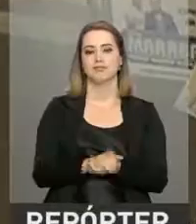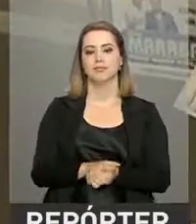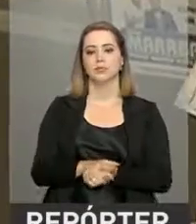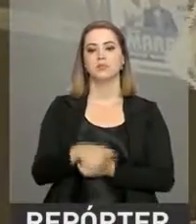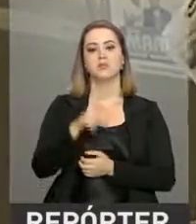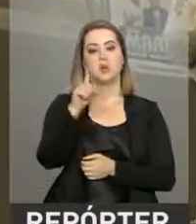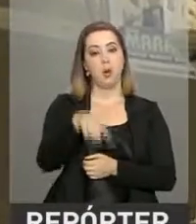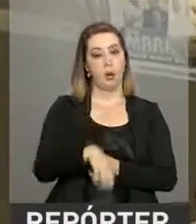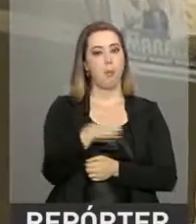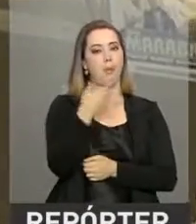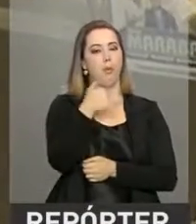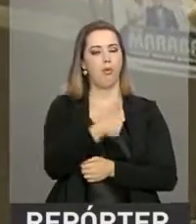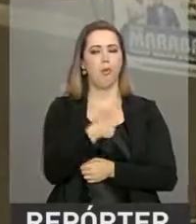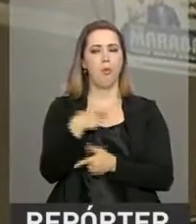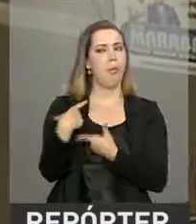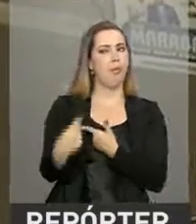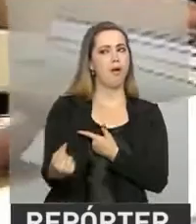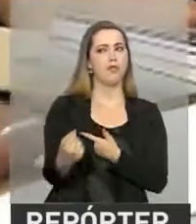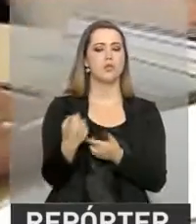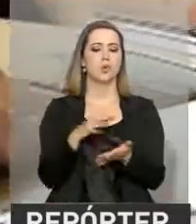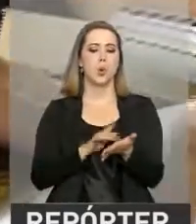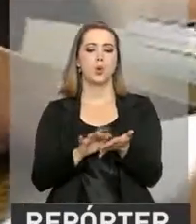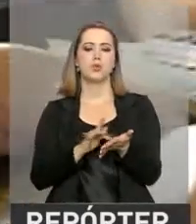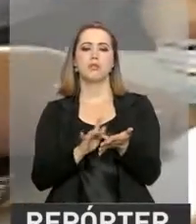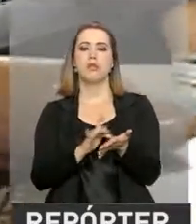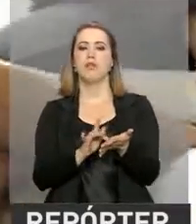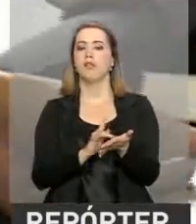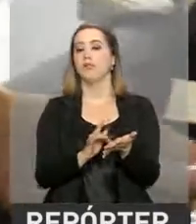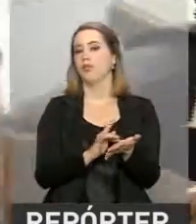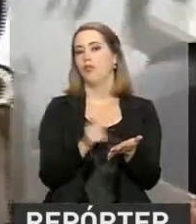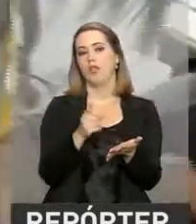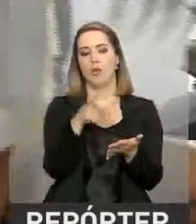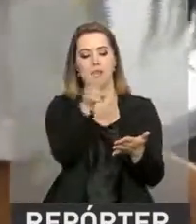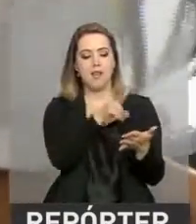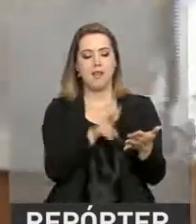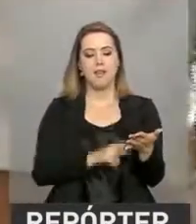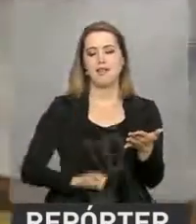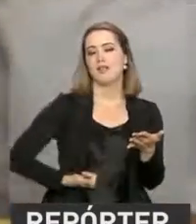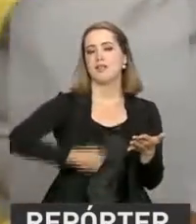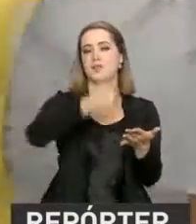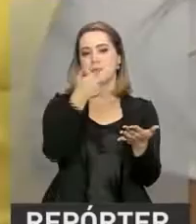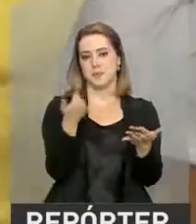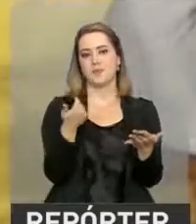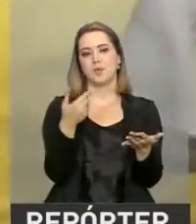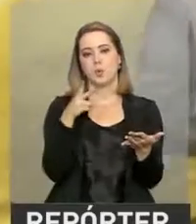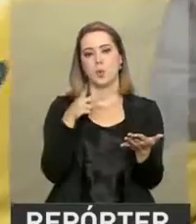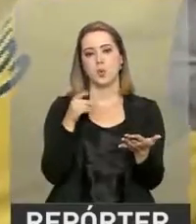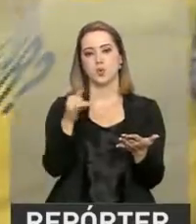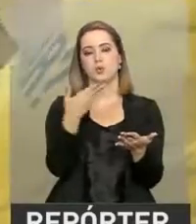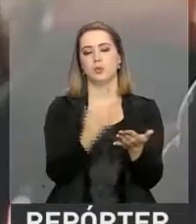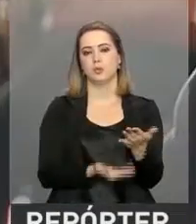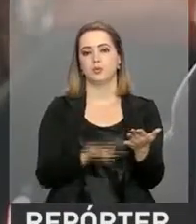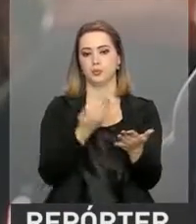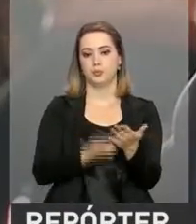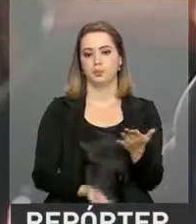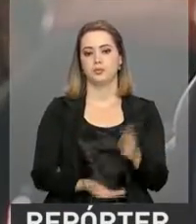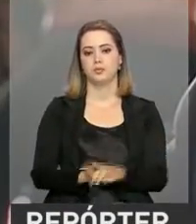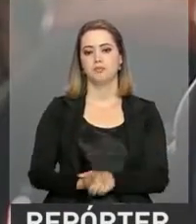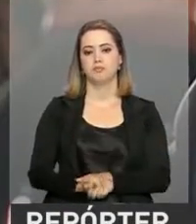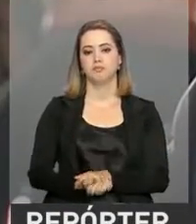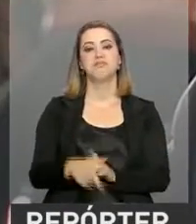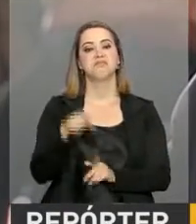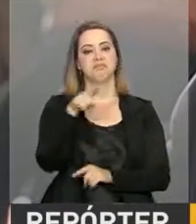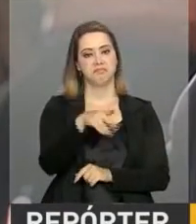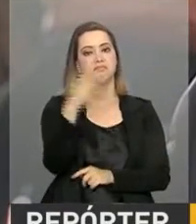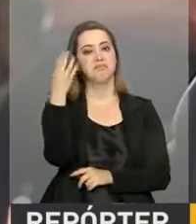opção para fugir um pouco do celular e aproveitar melhor as horas do dia iam ser perdidas ator achei a iniciativa é fantástica